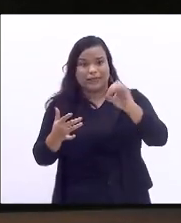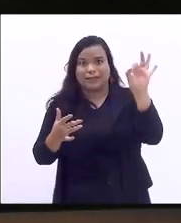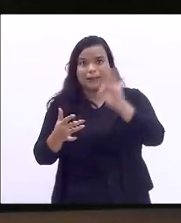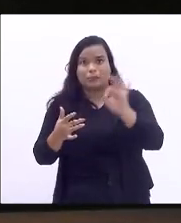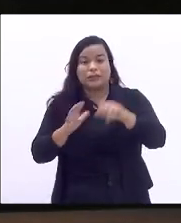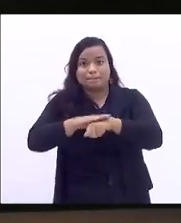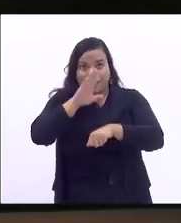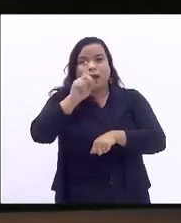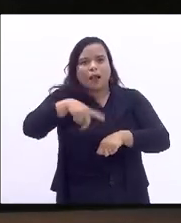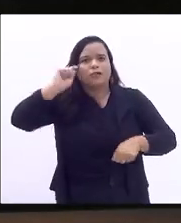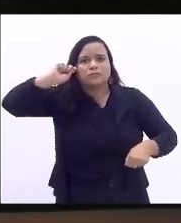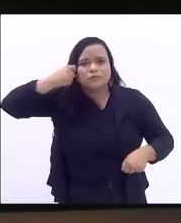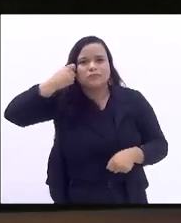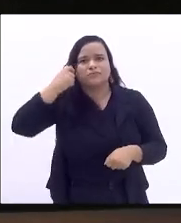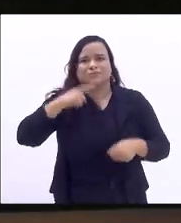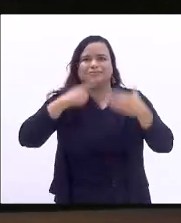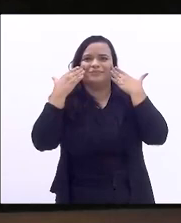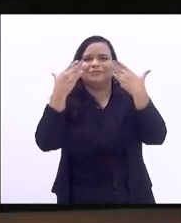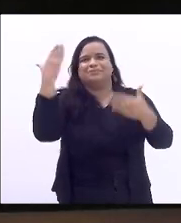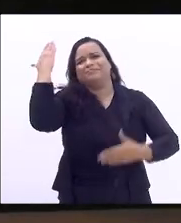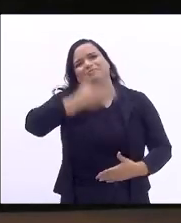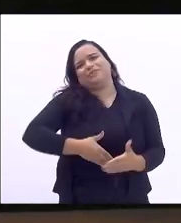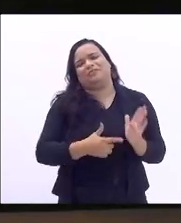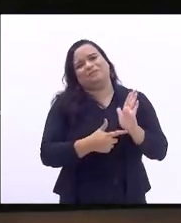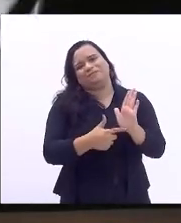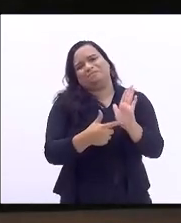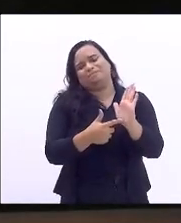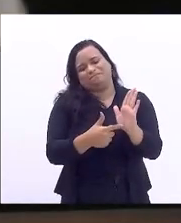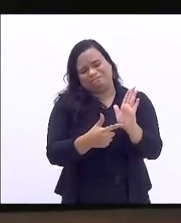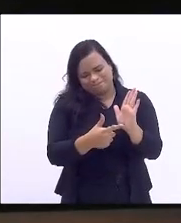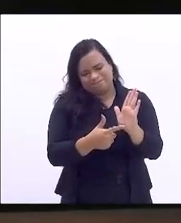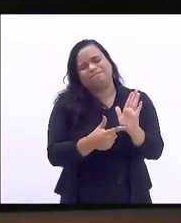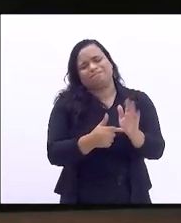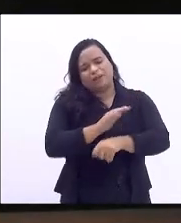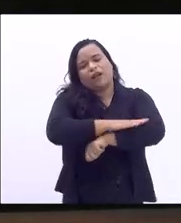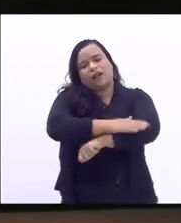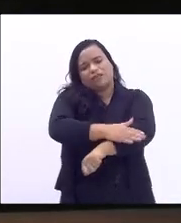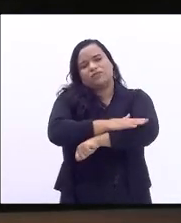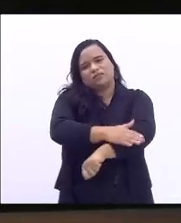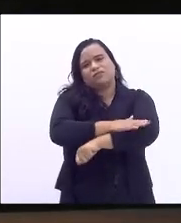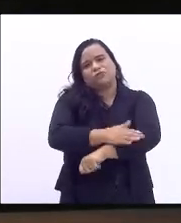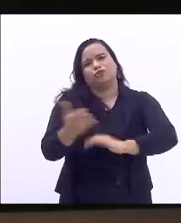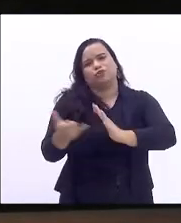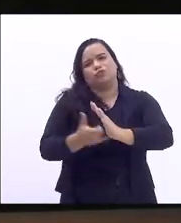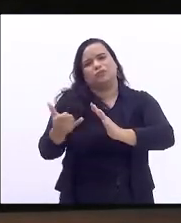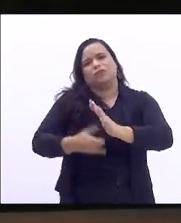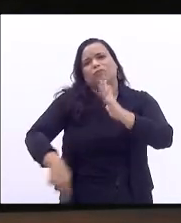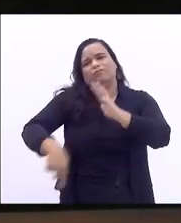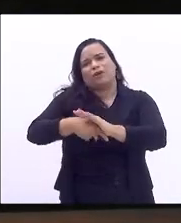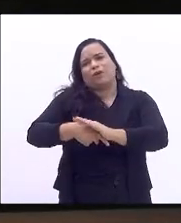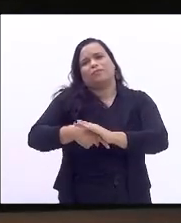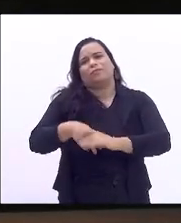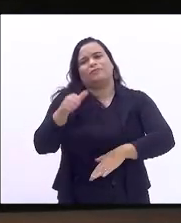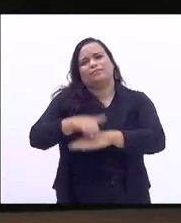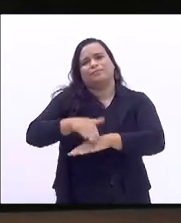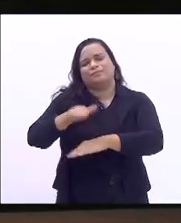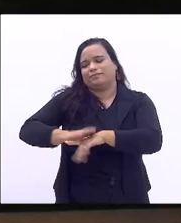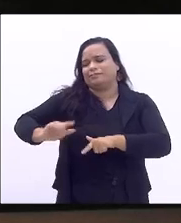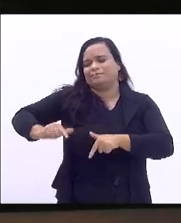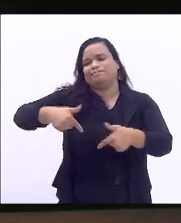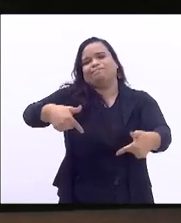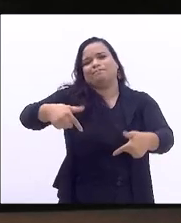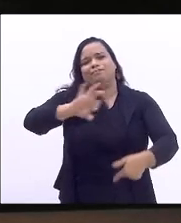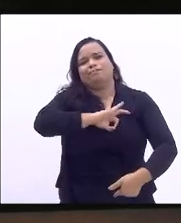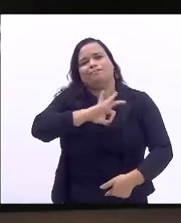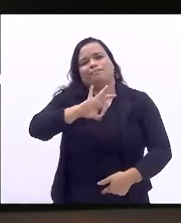nós estamos diante de um caso concreto de racismo institucional operado pelas forças